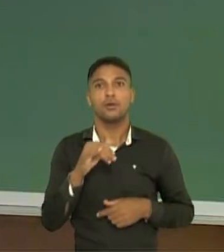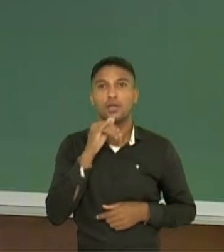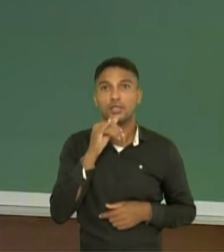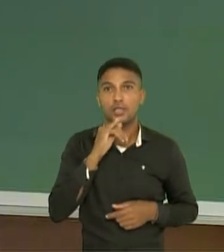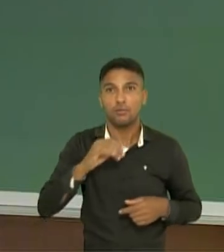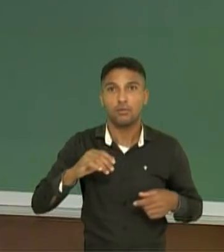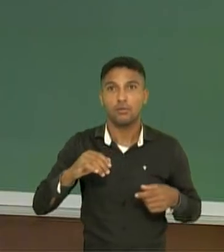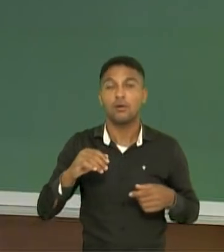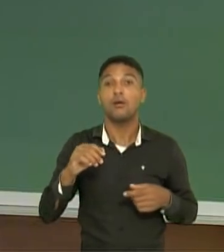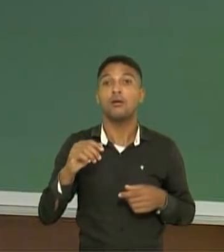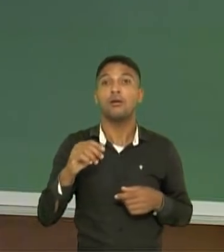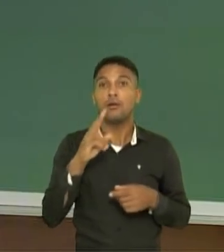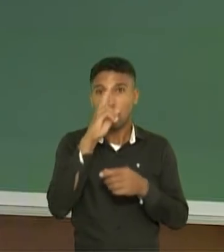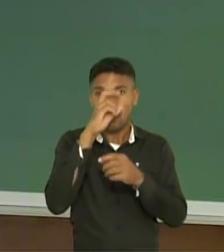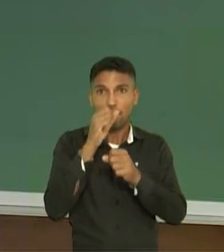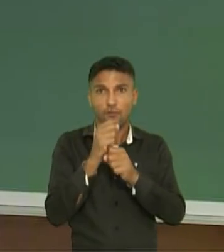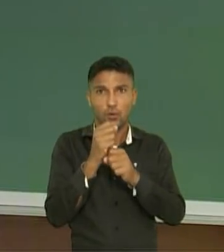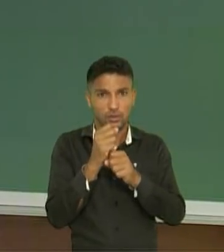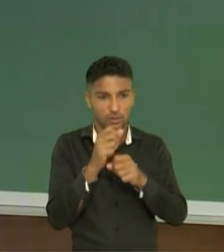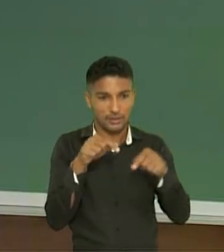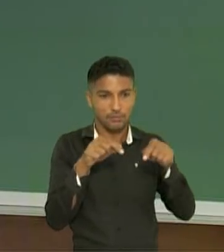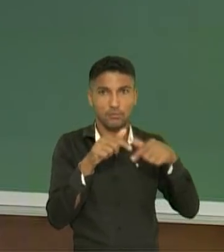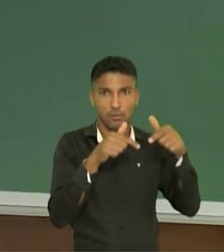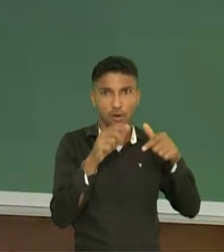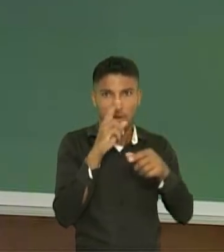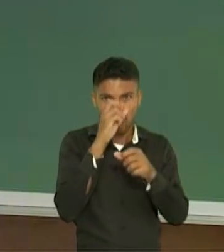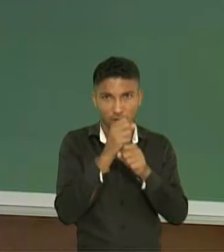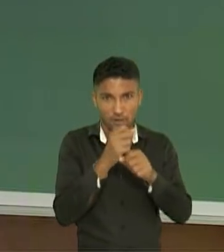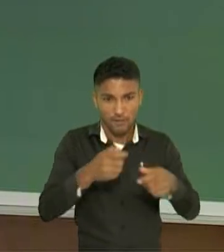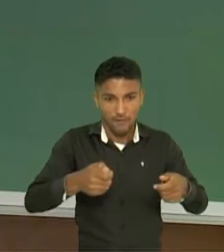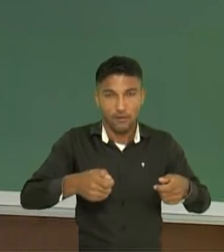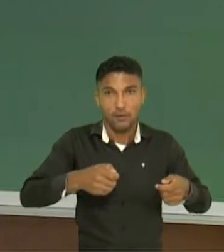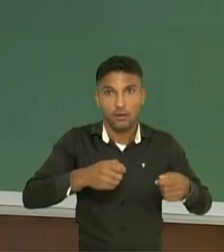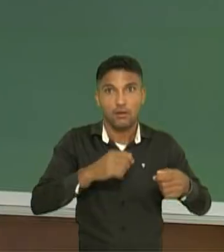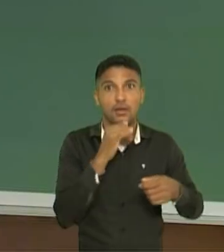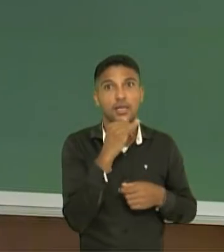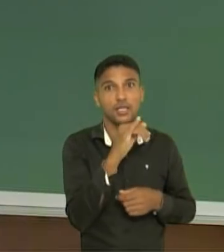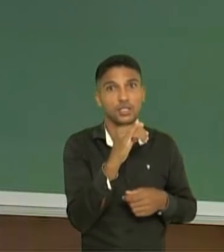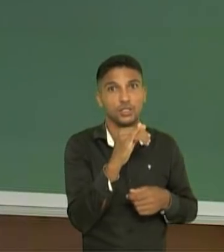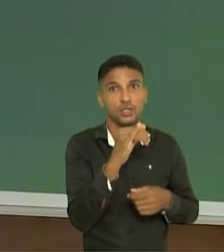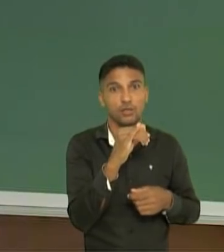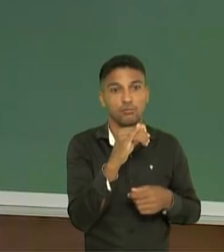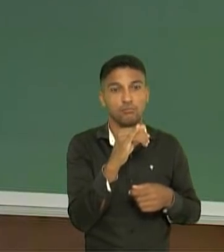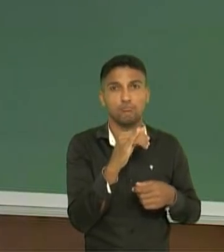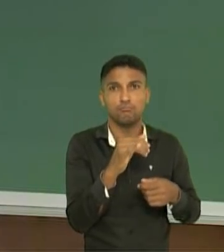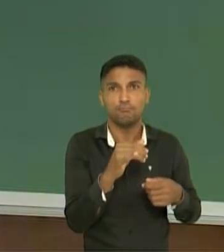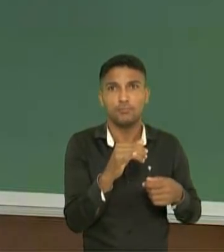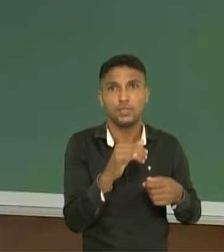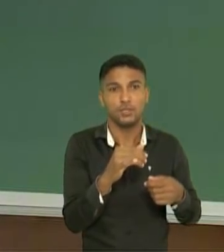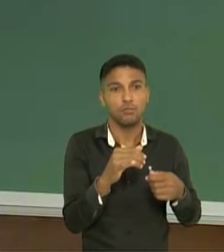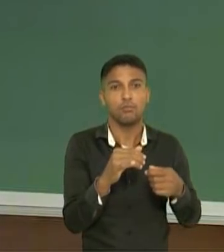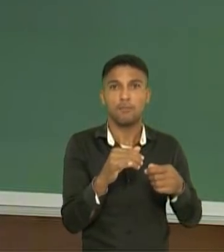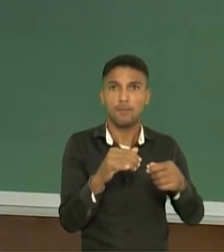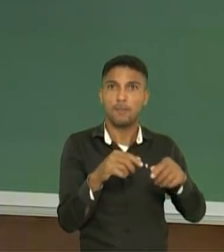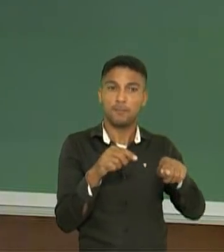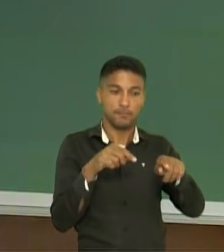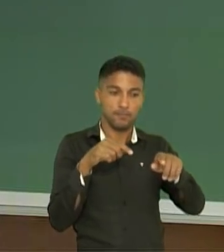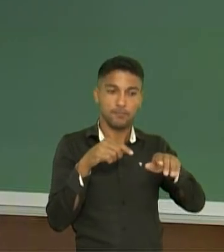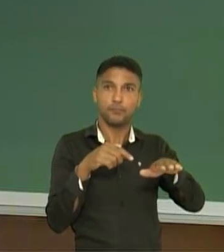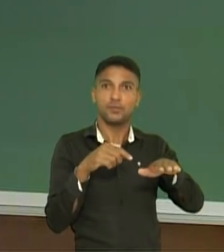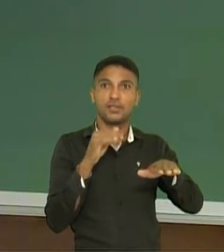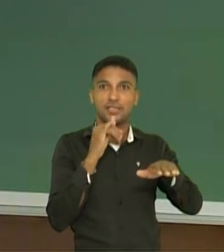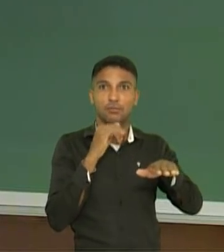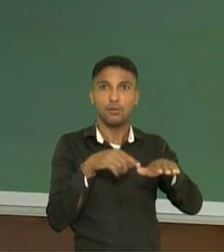força que seria a energia, né, fornecida por uma força que provoca deslocamento. Bem,